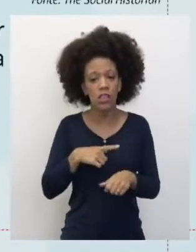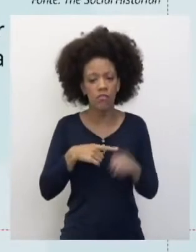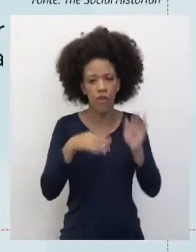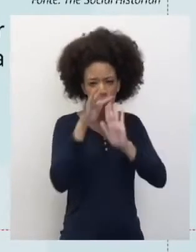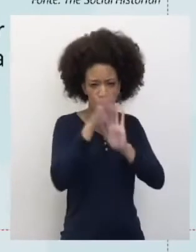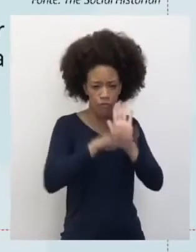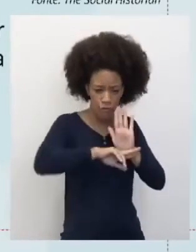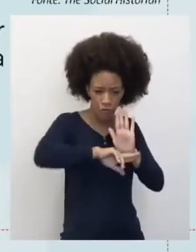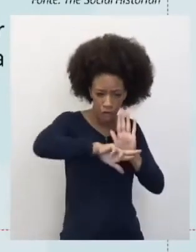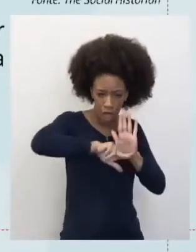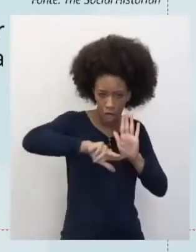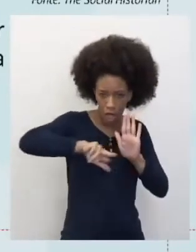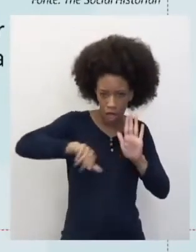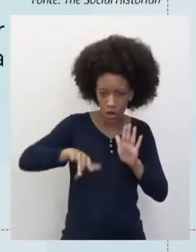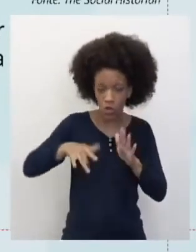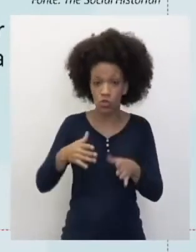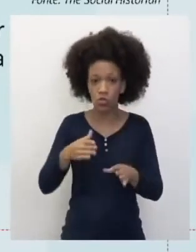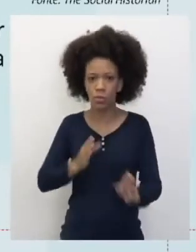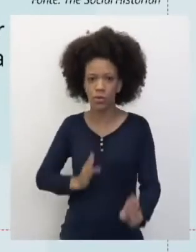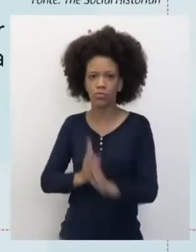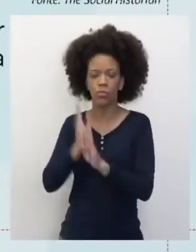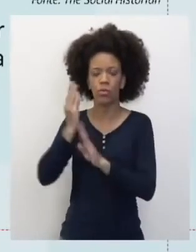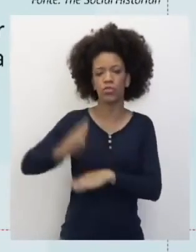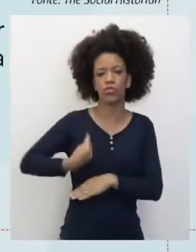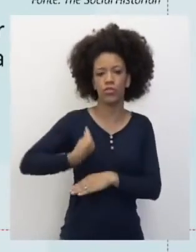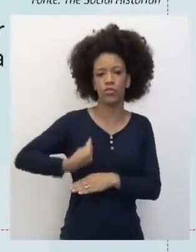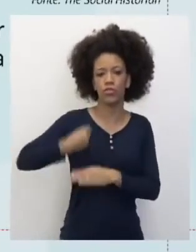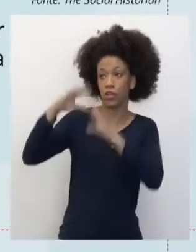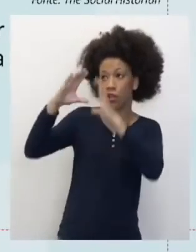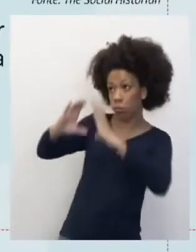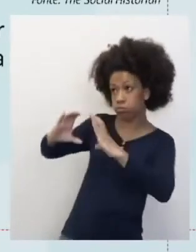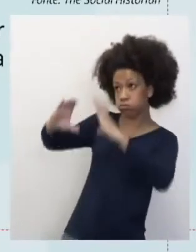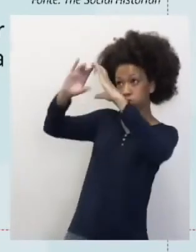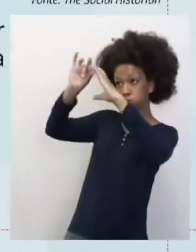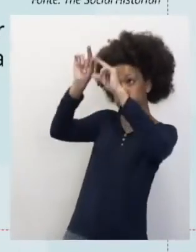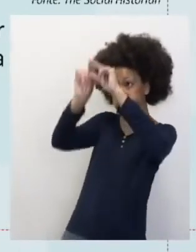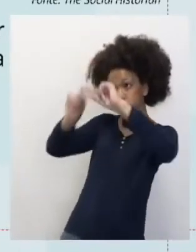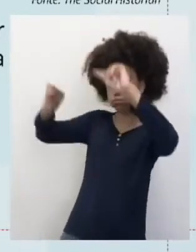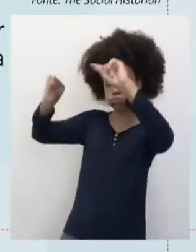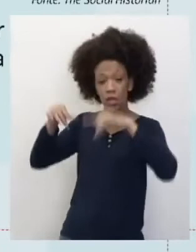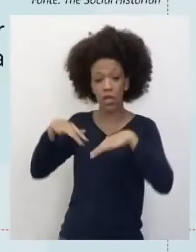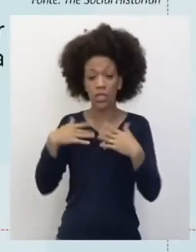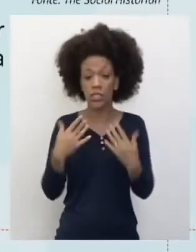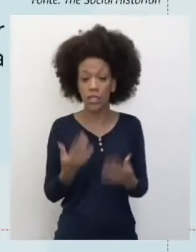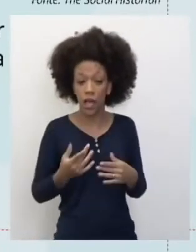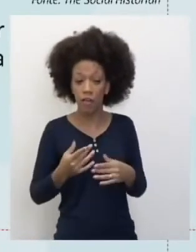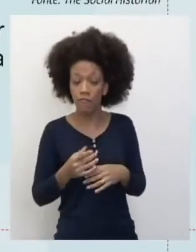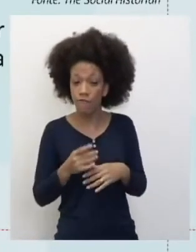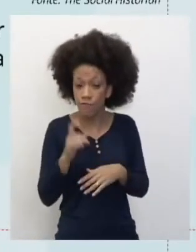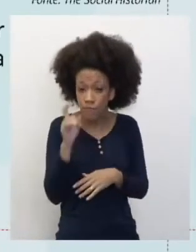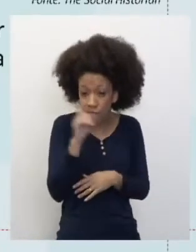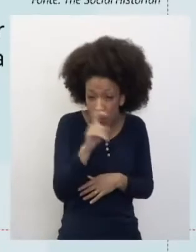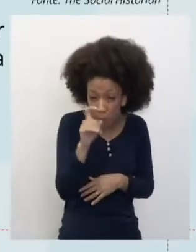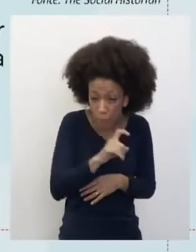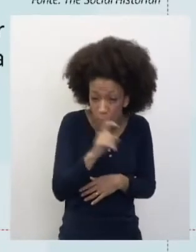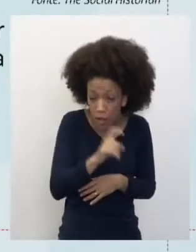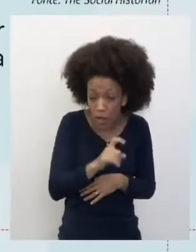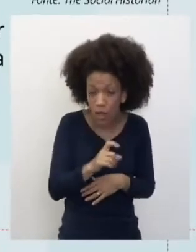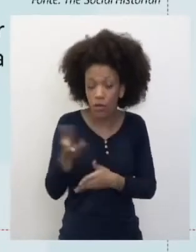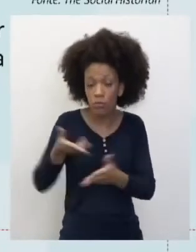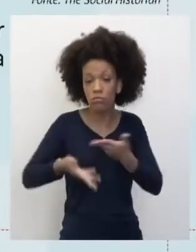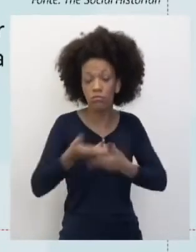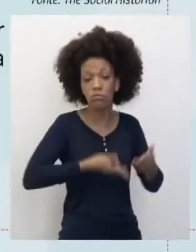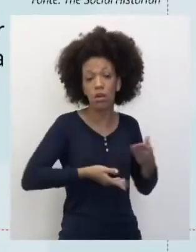sobre a descoberta de vida na Lua. A informação foi falsamente atribuída a um astrônomo bem conhecido da